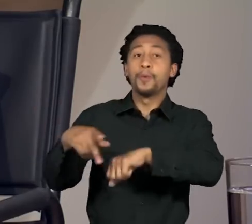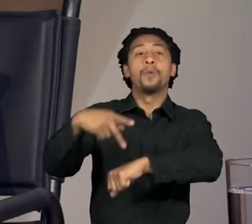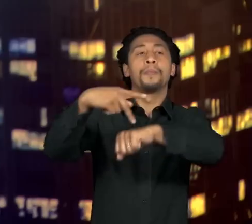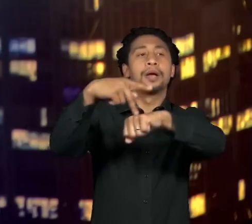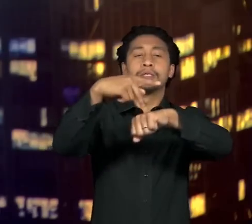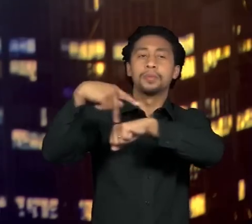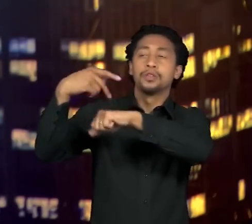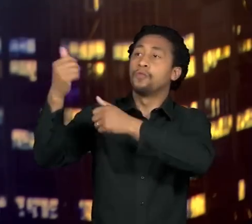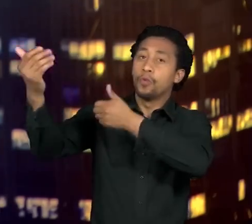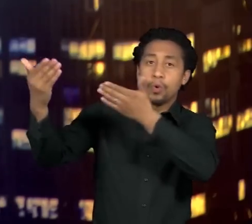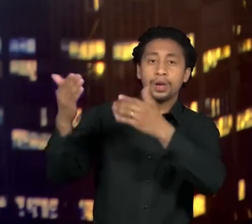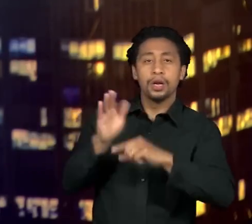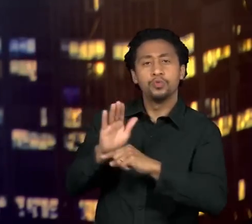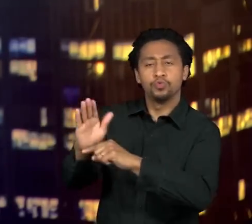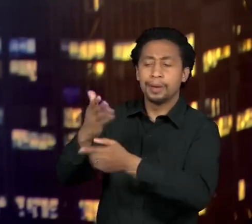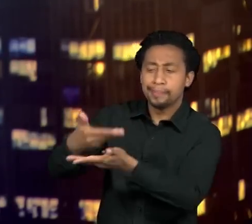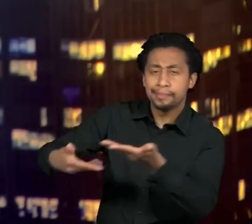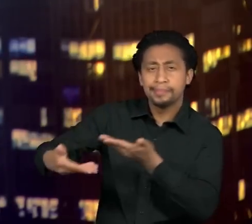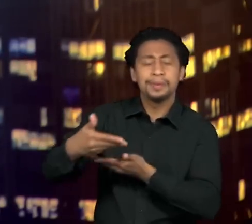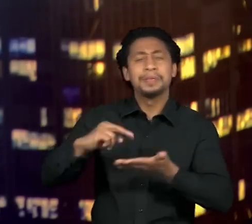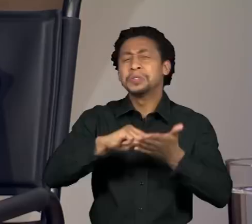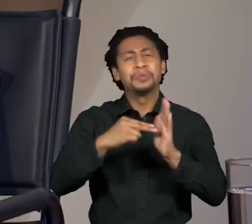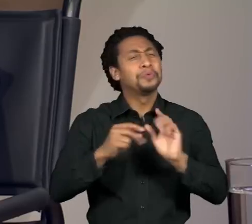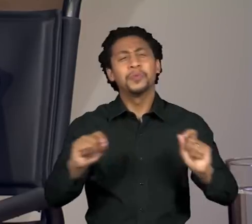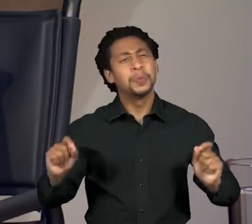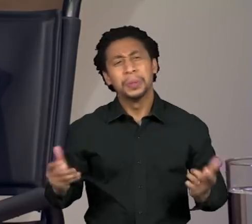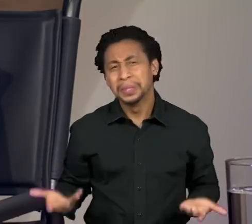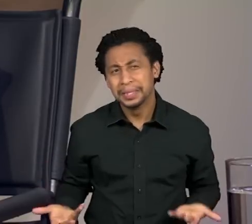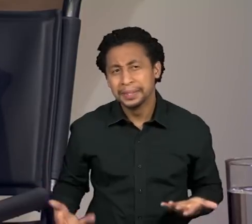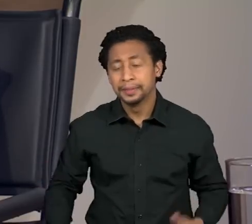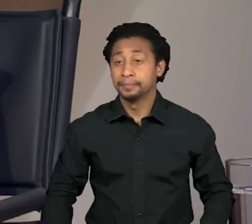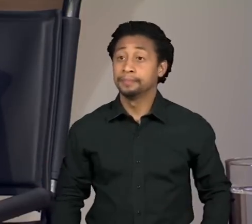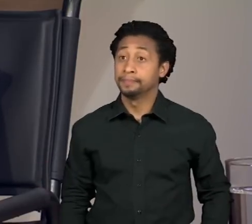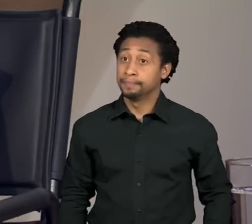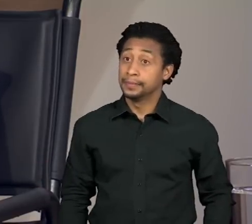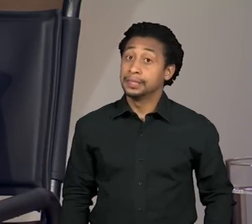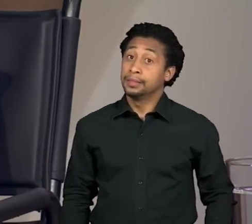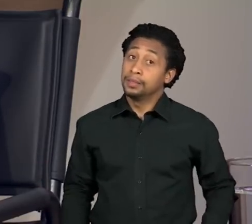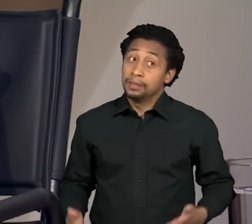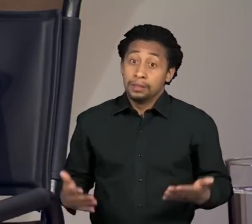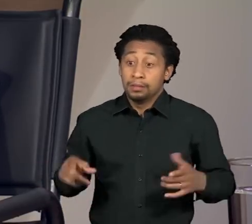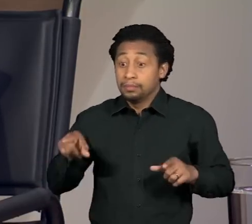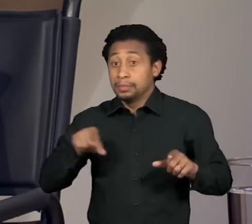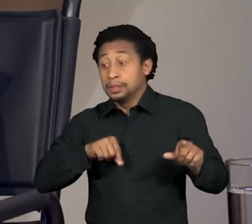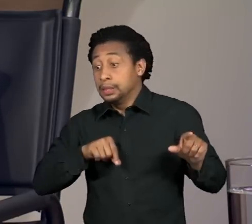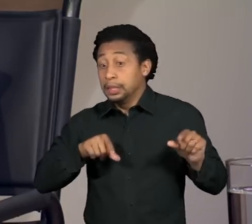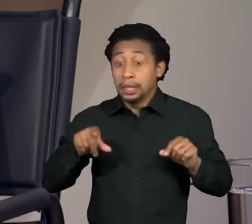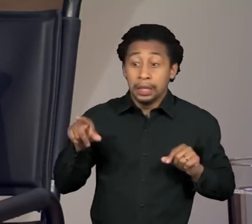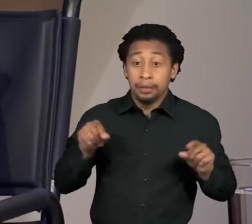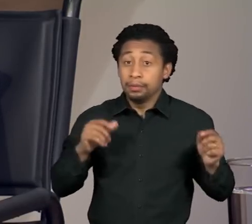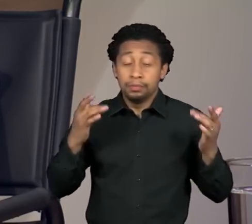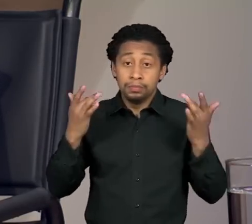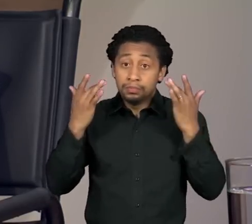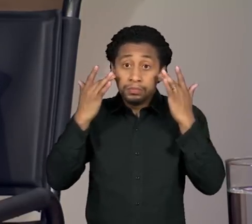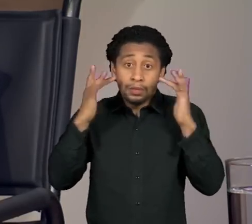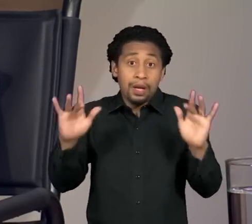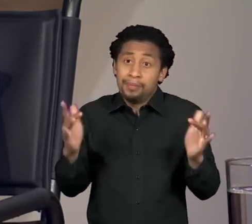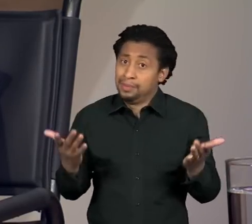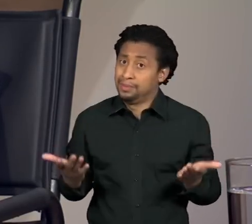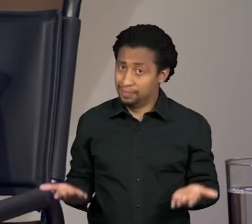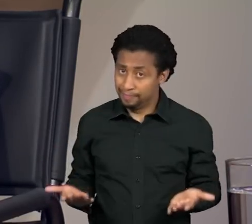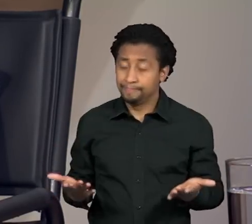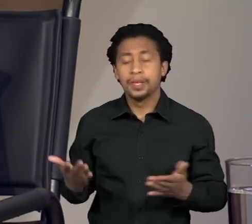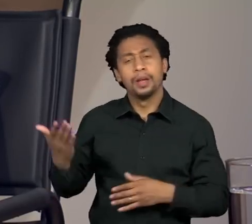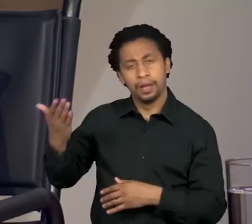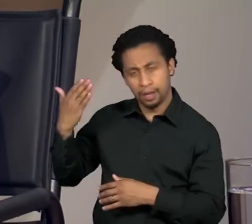internacional. O que, que isso significa? Significa que nós estamos no impasse, né? A gente teve um papel muito importante da Turquia